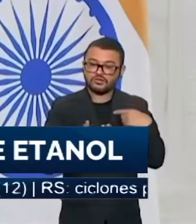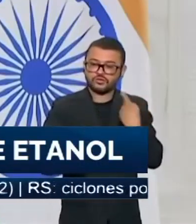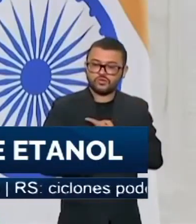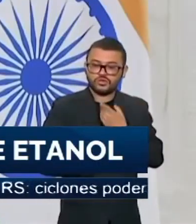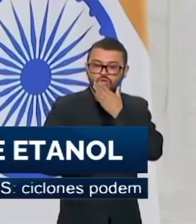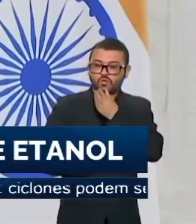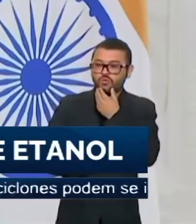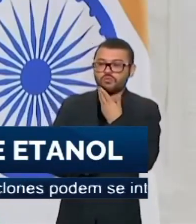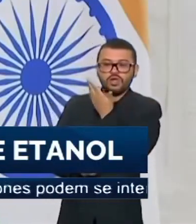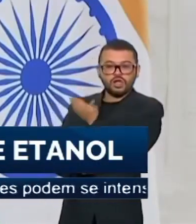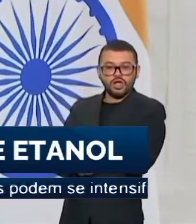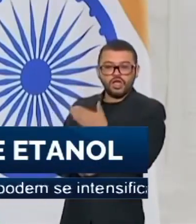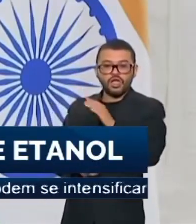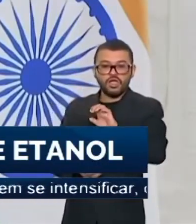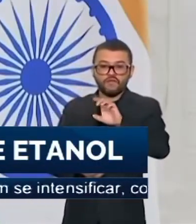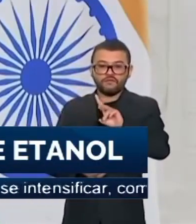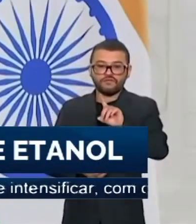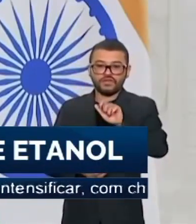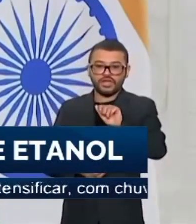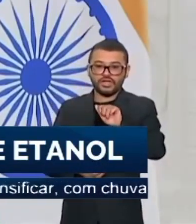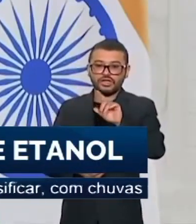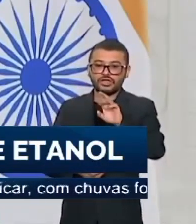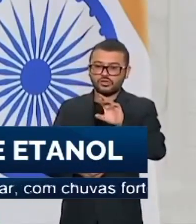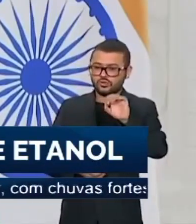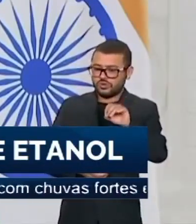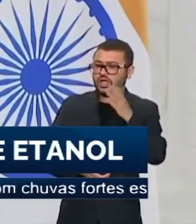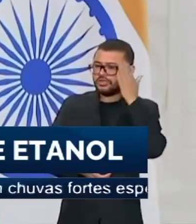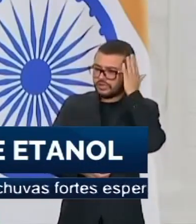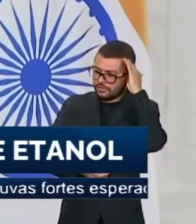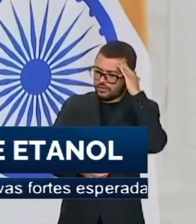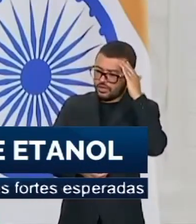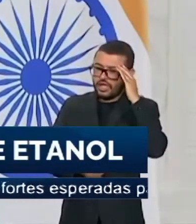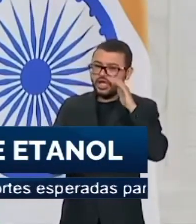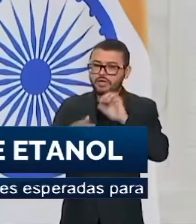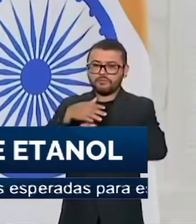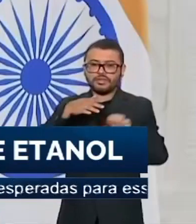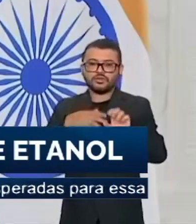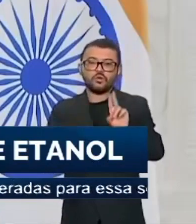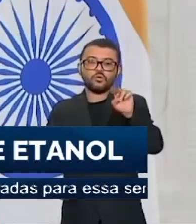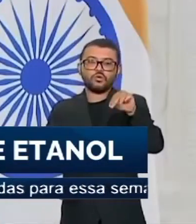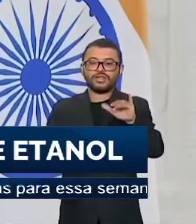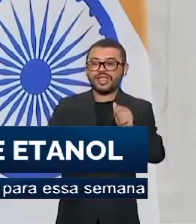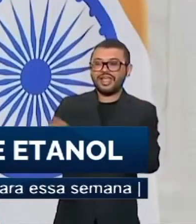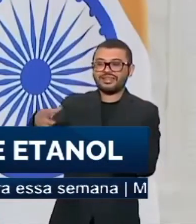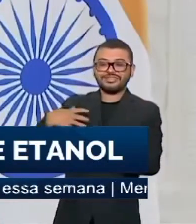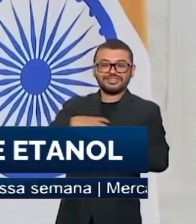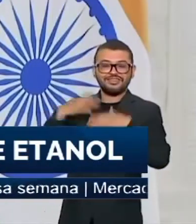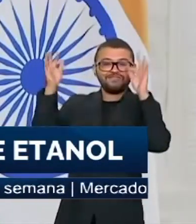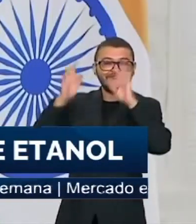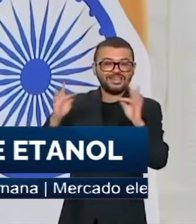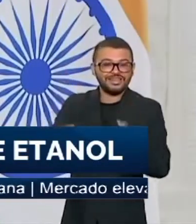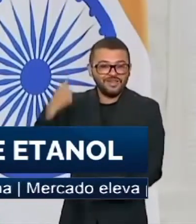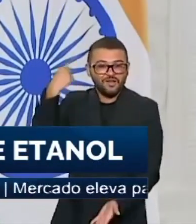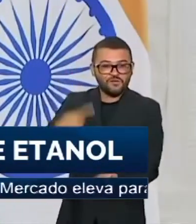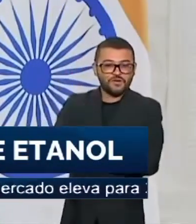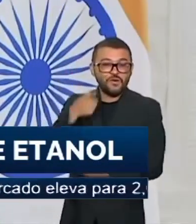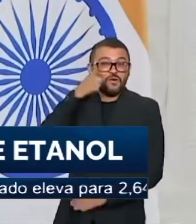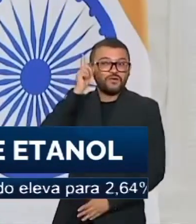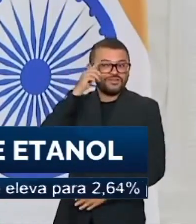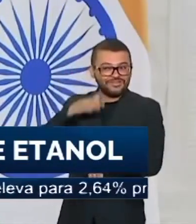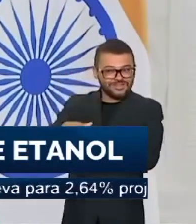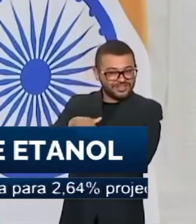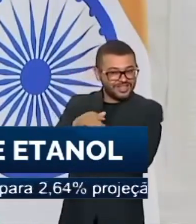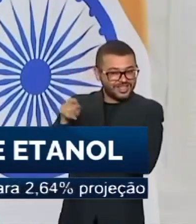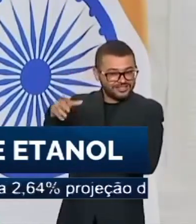o companheiro Evandro Gussi, presidente da Única, que deve ser o brasileiro mais feliz hoje com a decisão que aconteceu ontem,